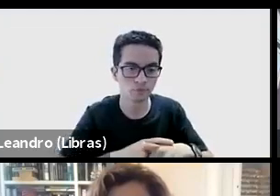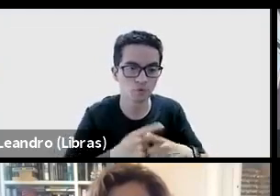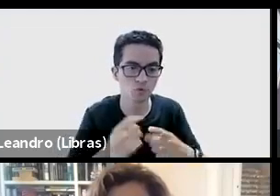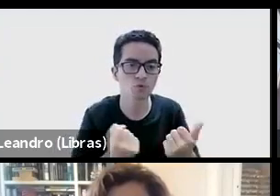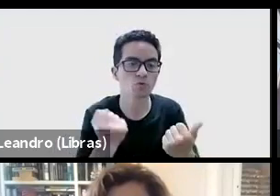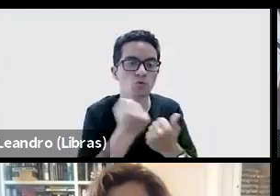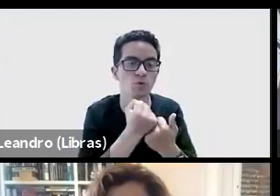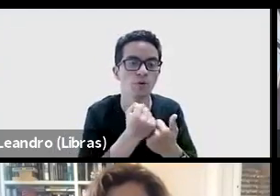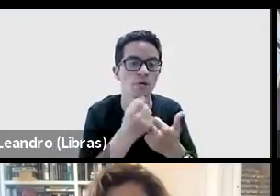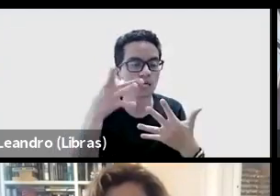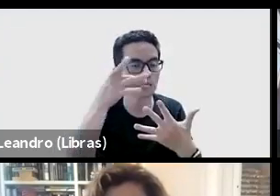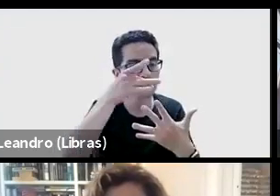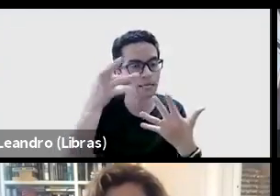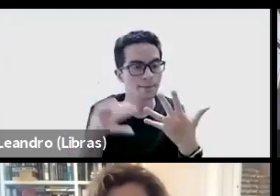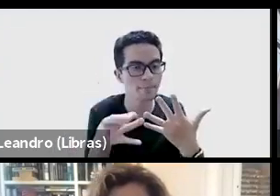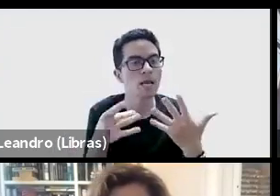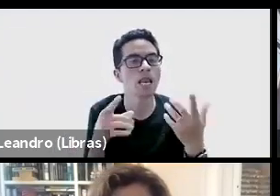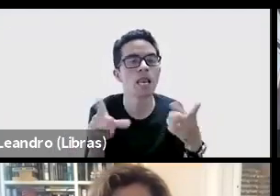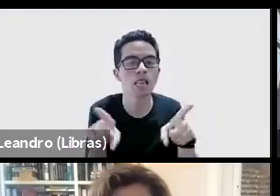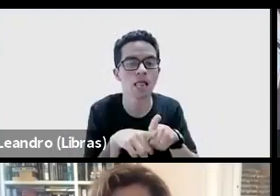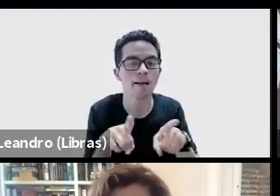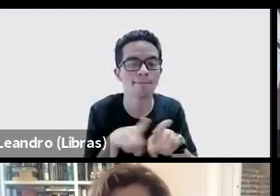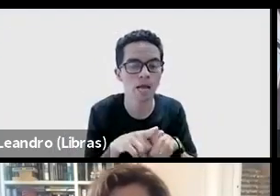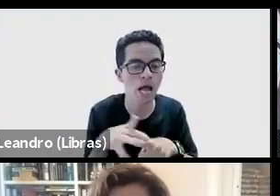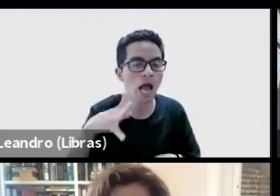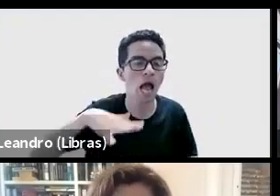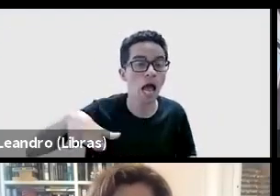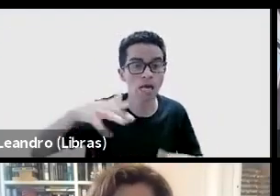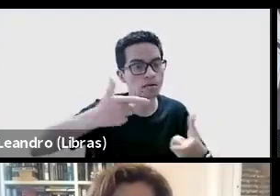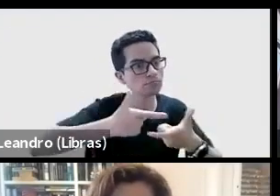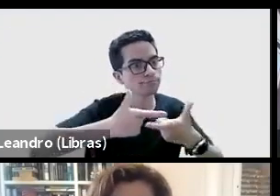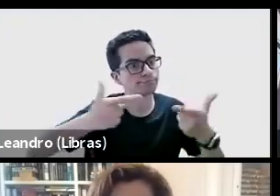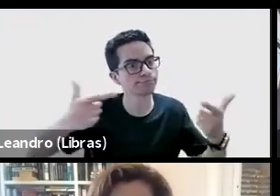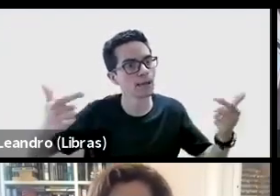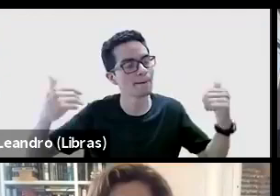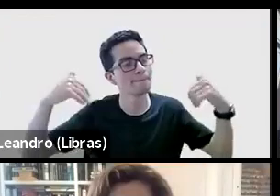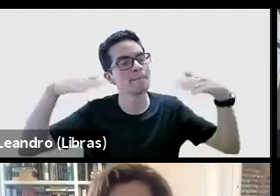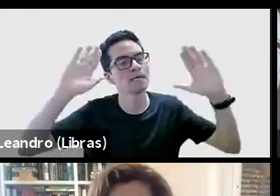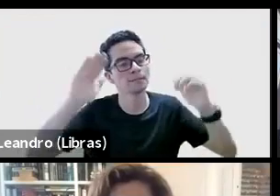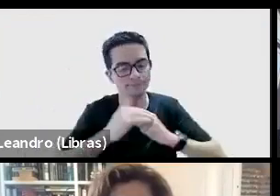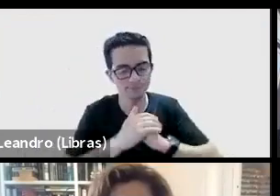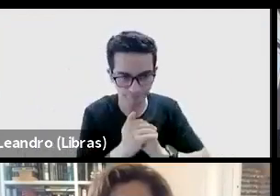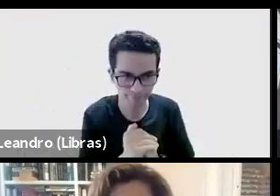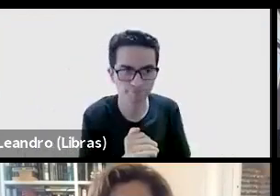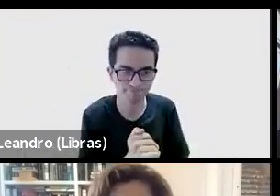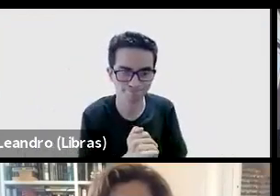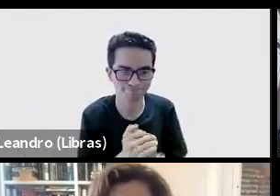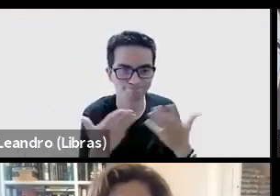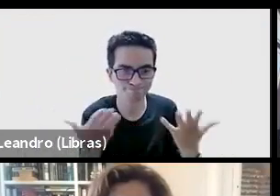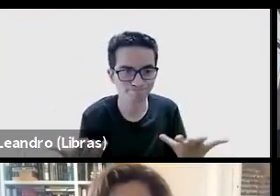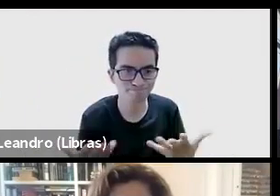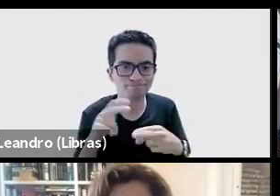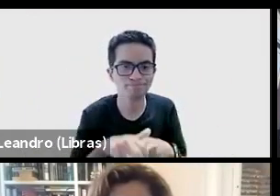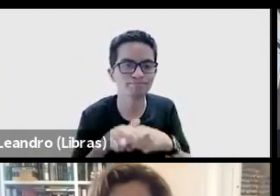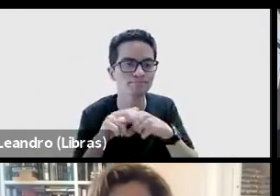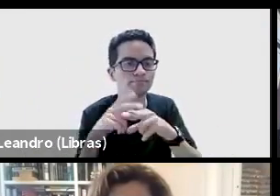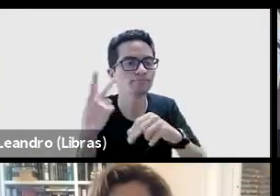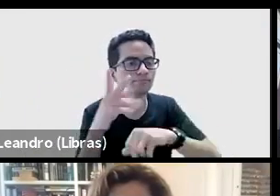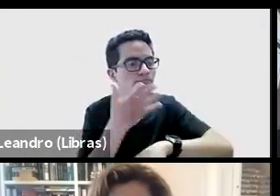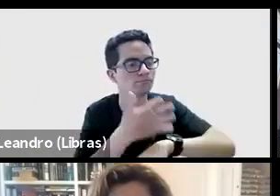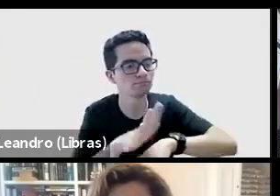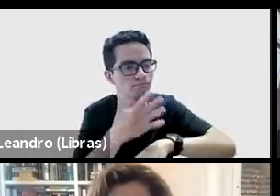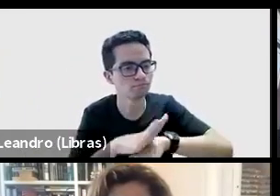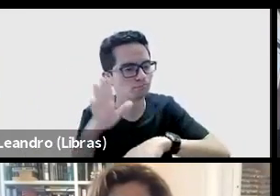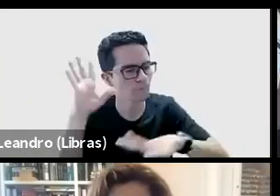uma teoria, mas também, às vezes, pensando o campo mais amplo, né? Então, né, esse exercício de reflexão é